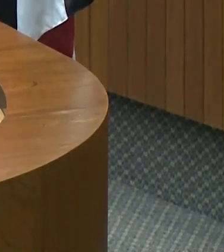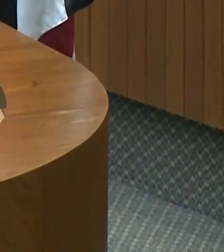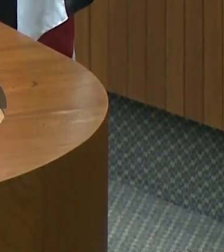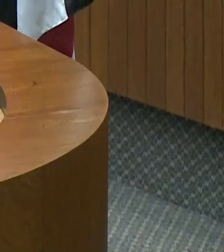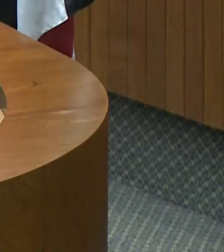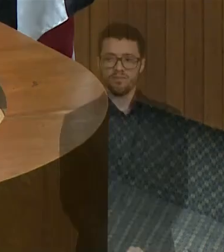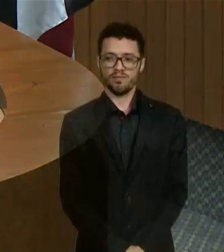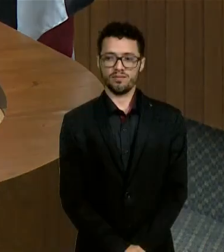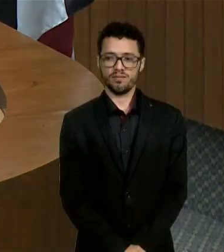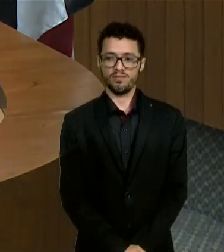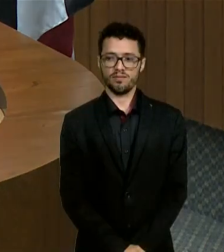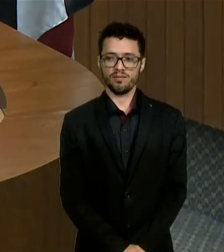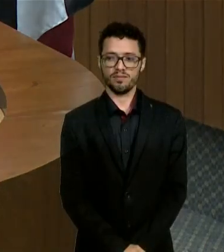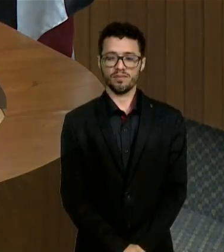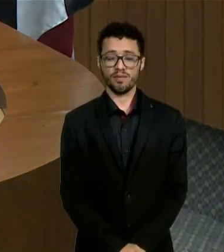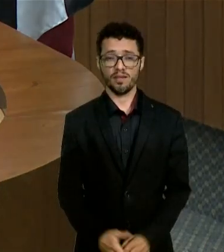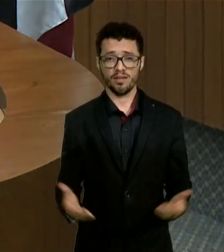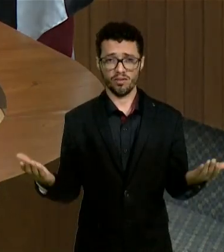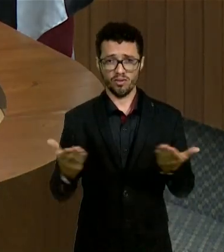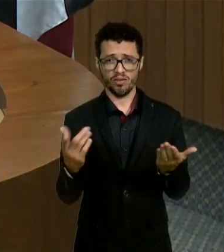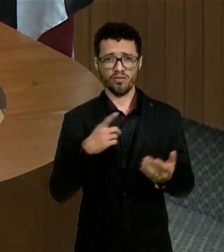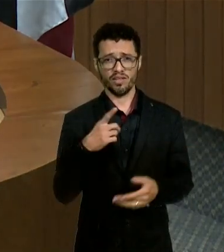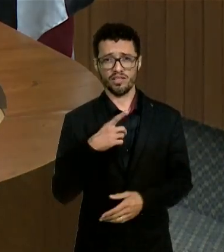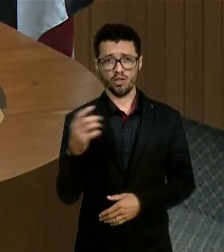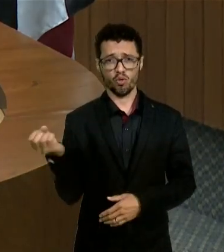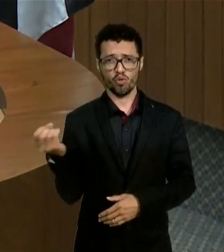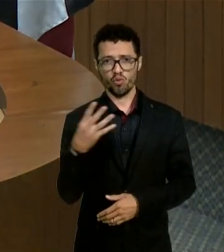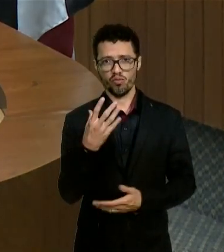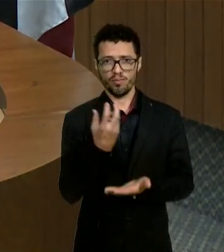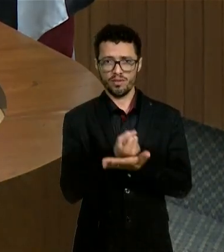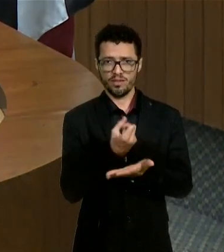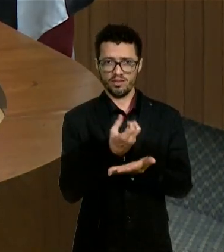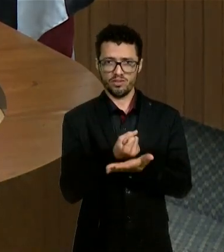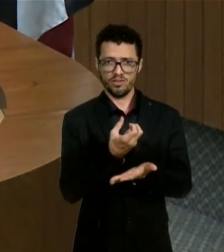Fernando? Um novo aplicativo. Ei, Fernando, presta atenção.